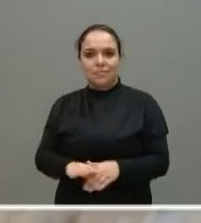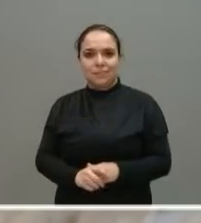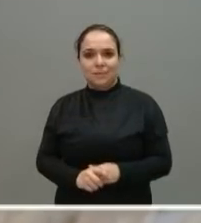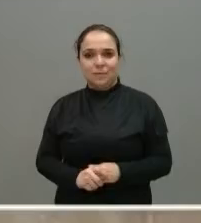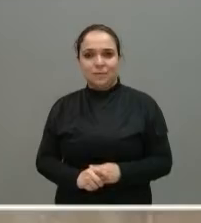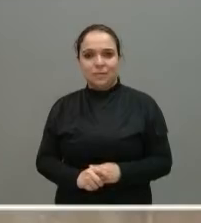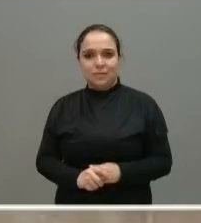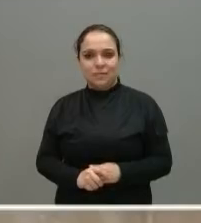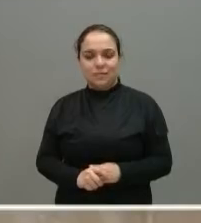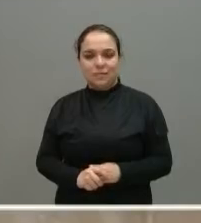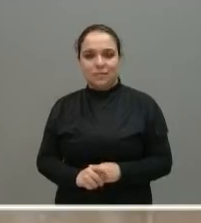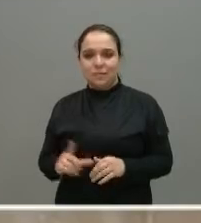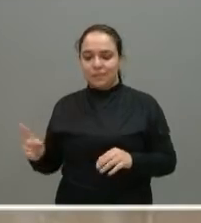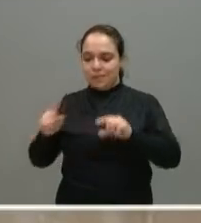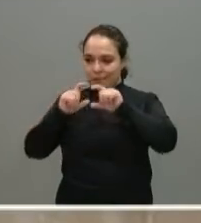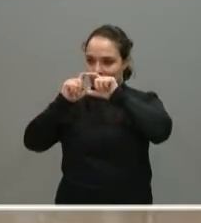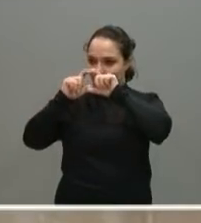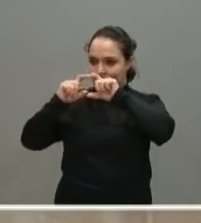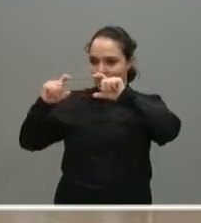Nesta frase,